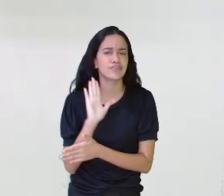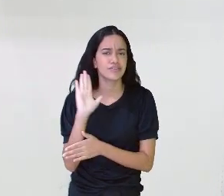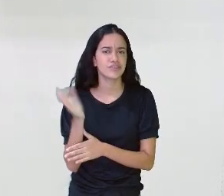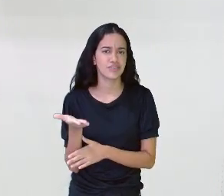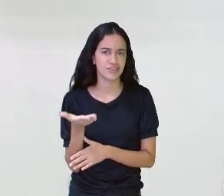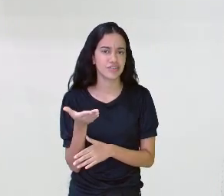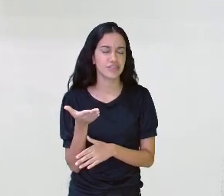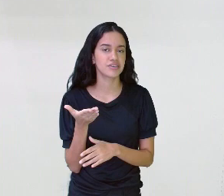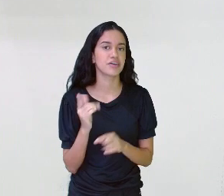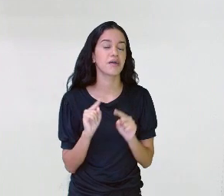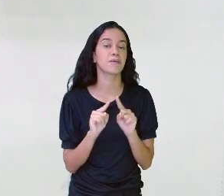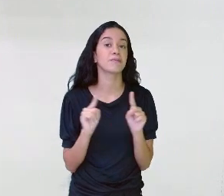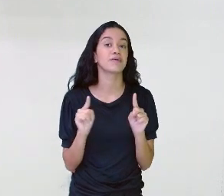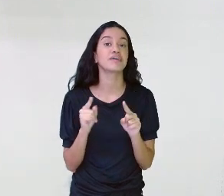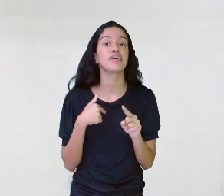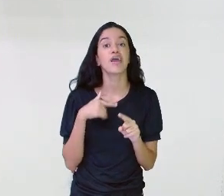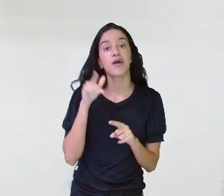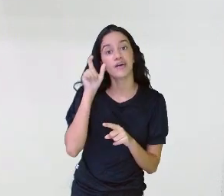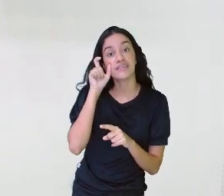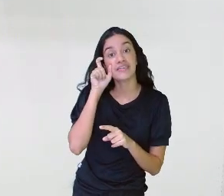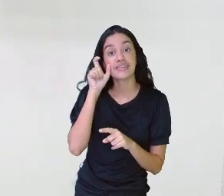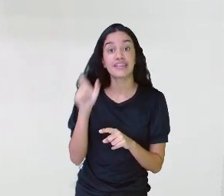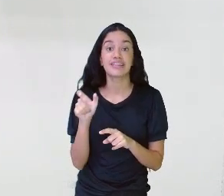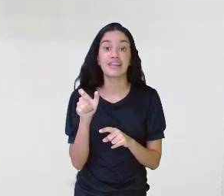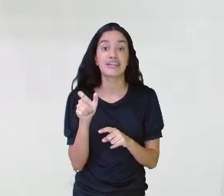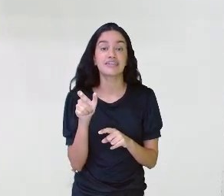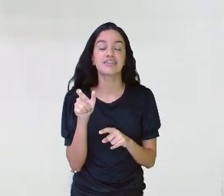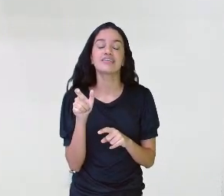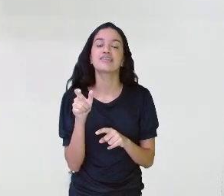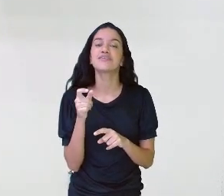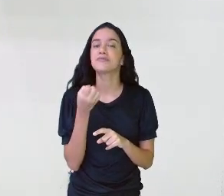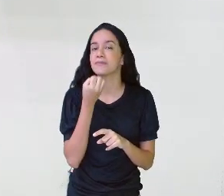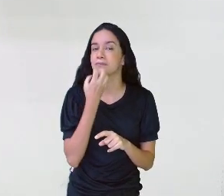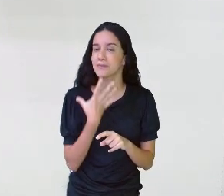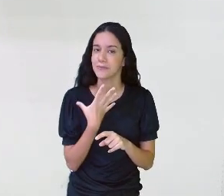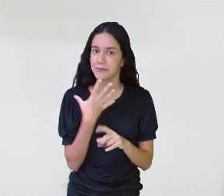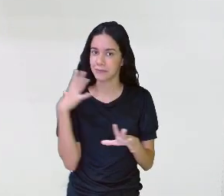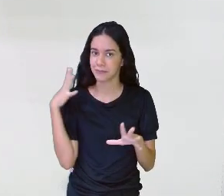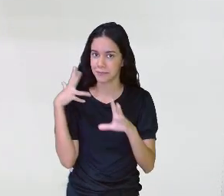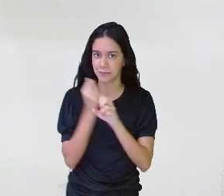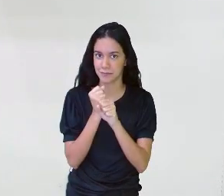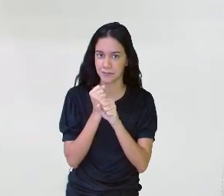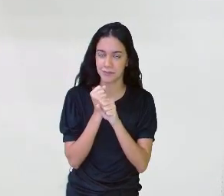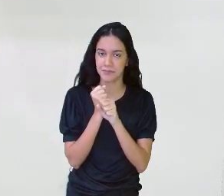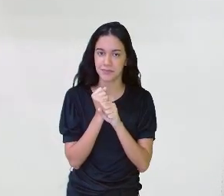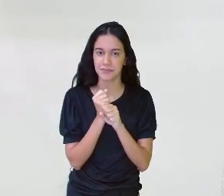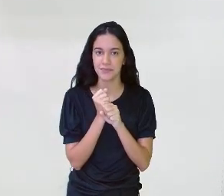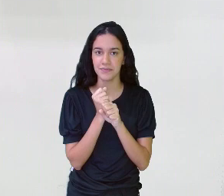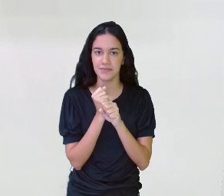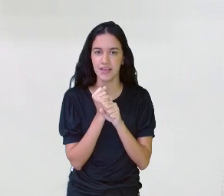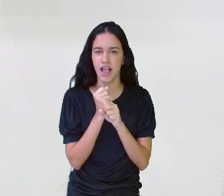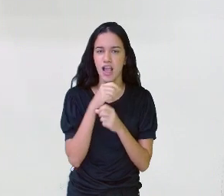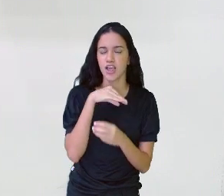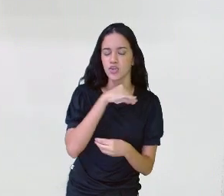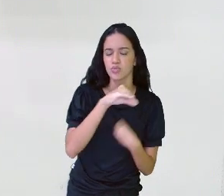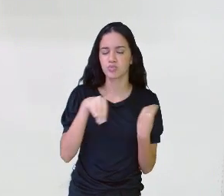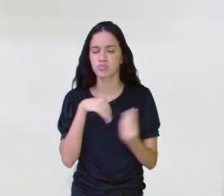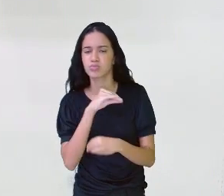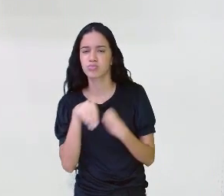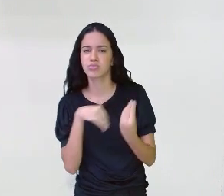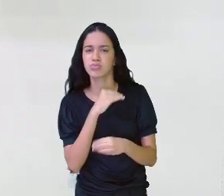também, mas que eu acho interessantíssimo e vale a pena a gente conferir. Eu fiz um misto hoje